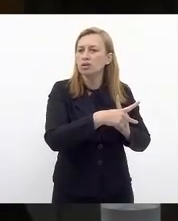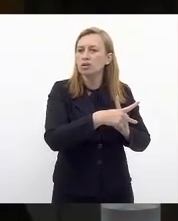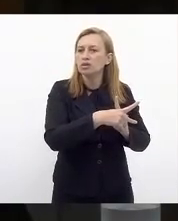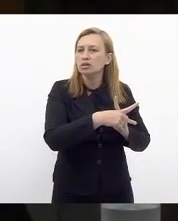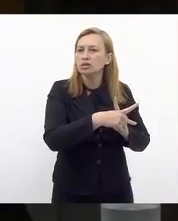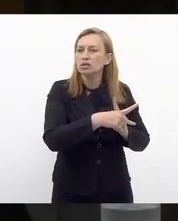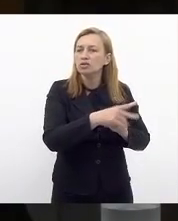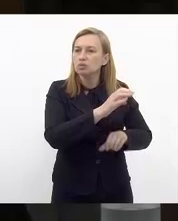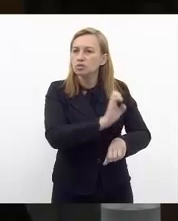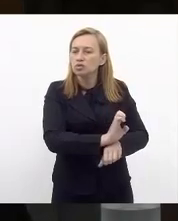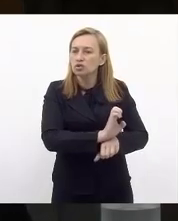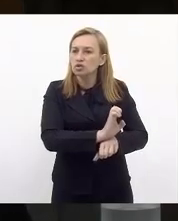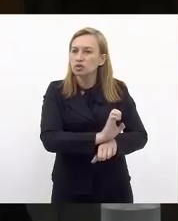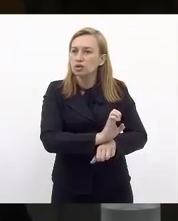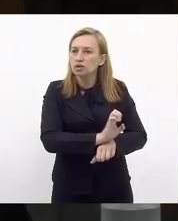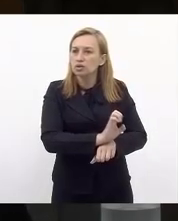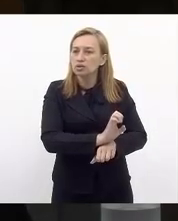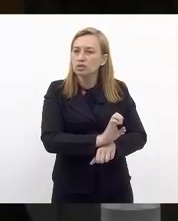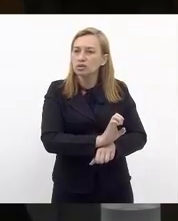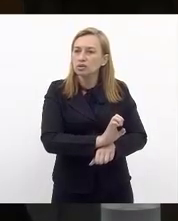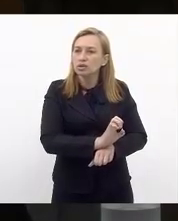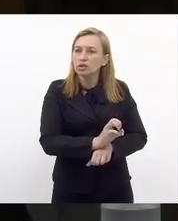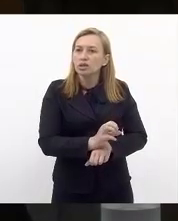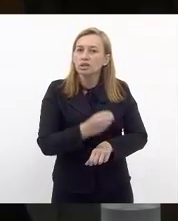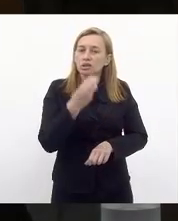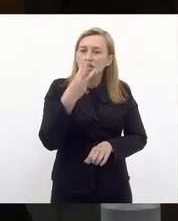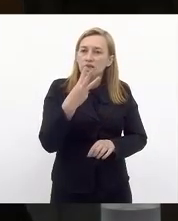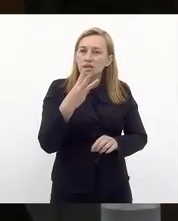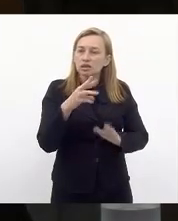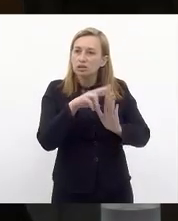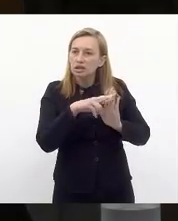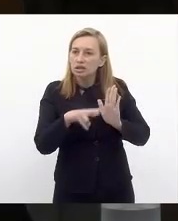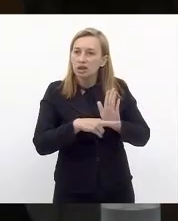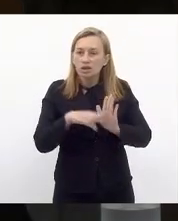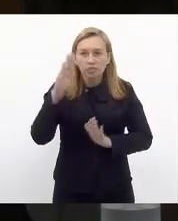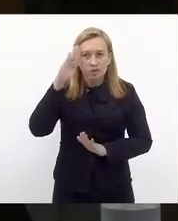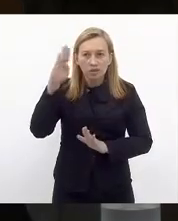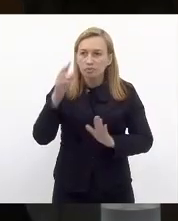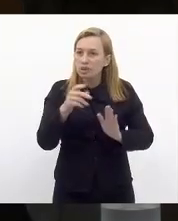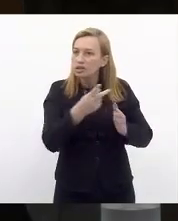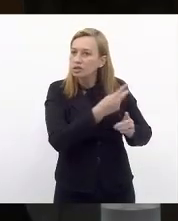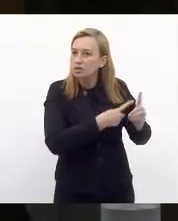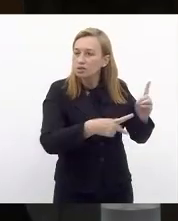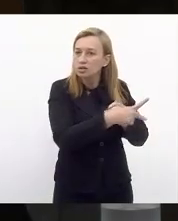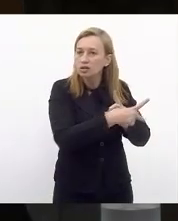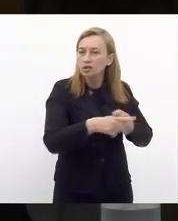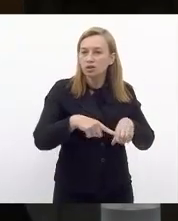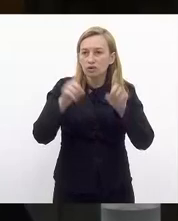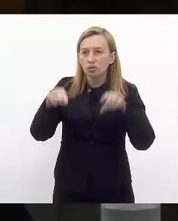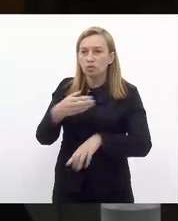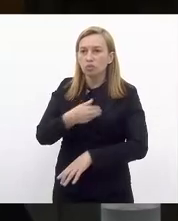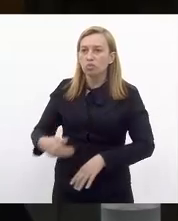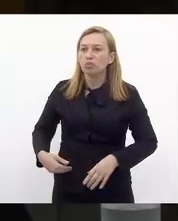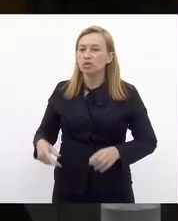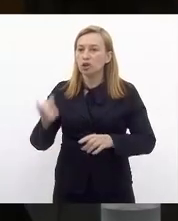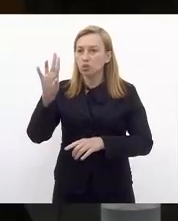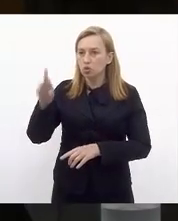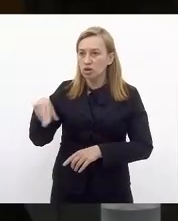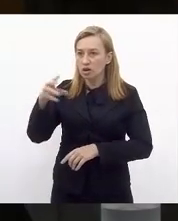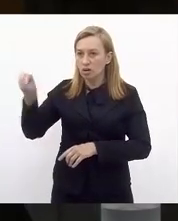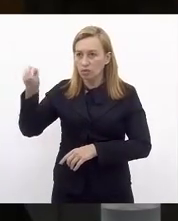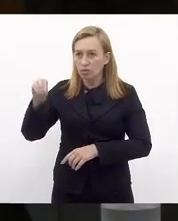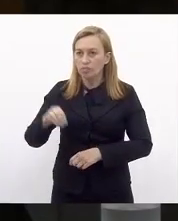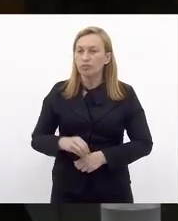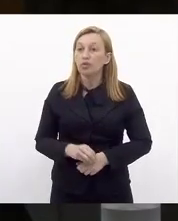do estado de pelo menos três das seguintes verbas previdenciárias aplicadas aos servidores públicos visão ou seja